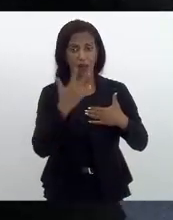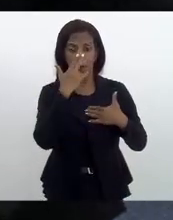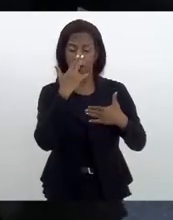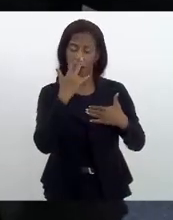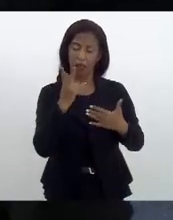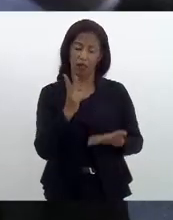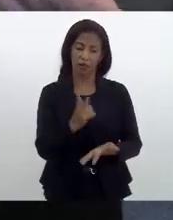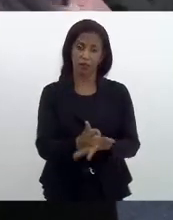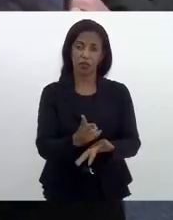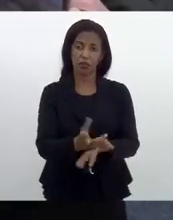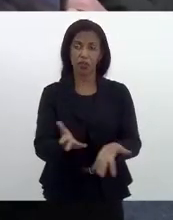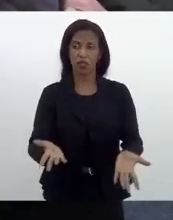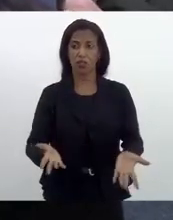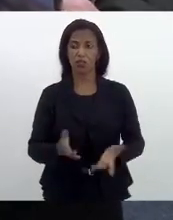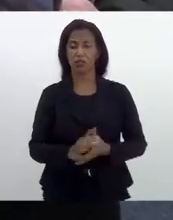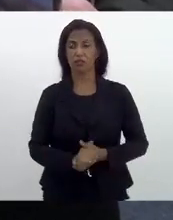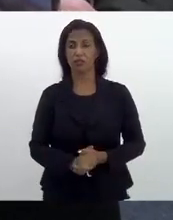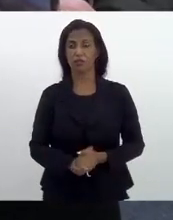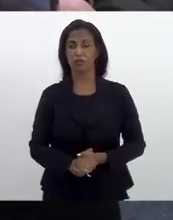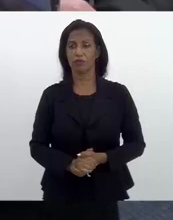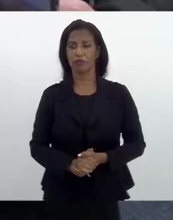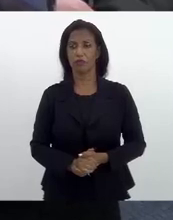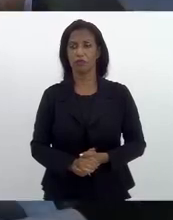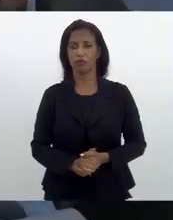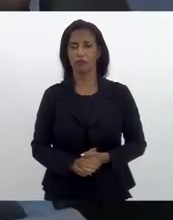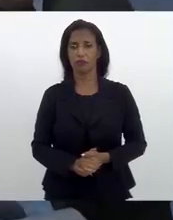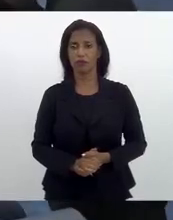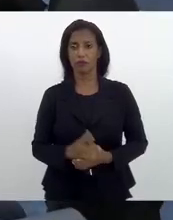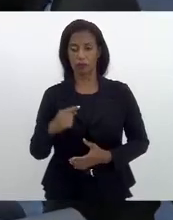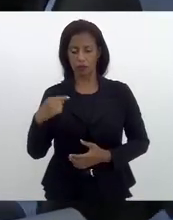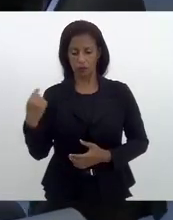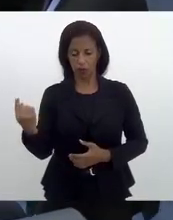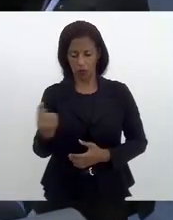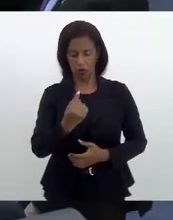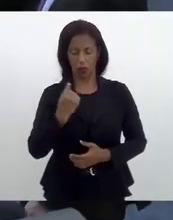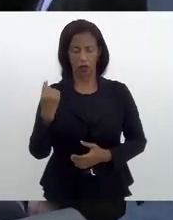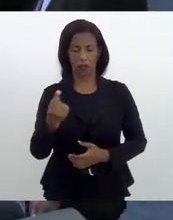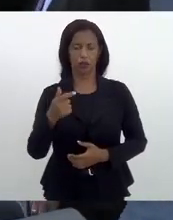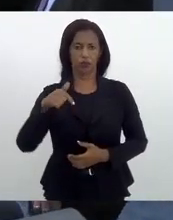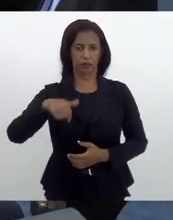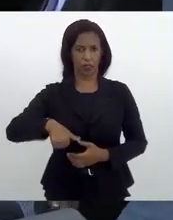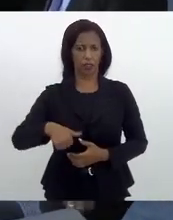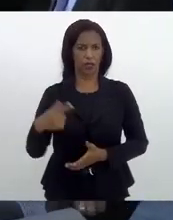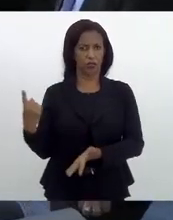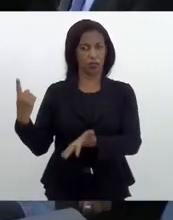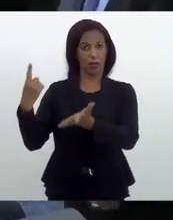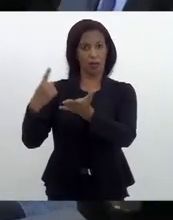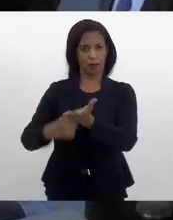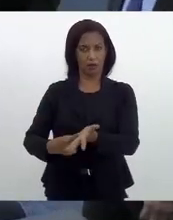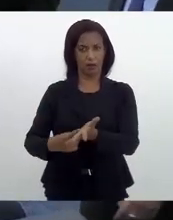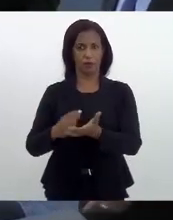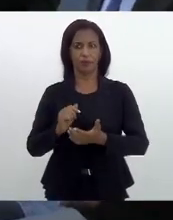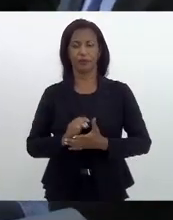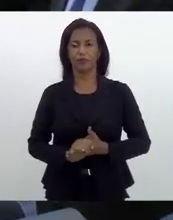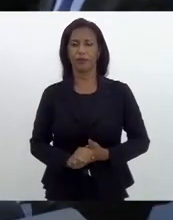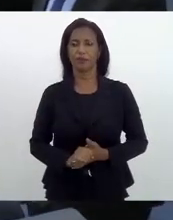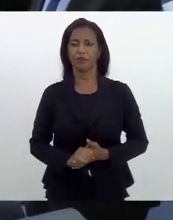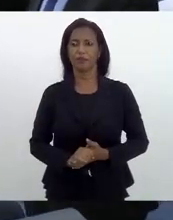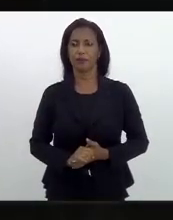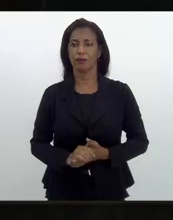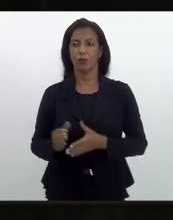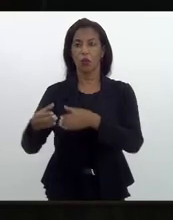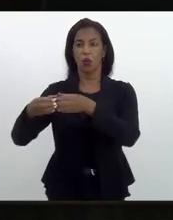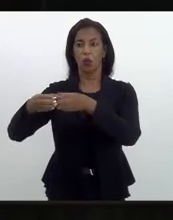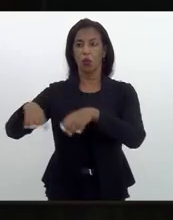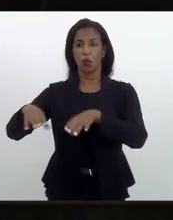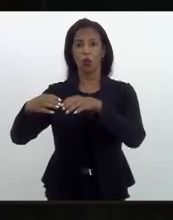pertinente. Nós, em algum momento aqui, nessas matérias, já demarcamos o seguinte. O